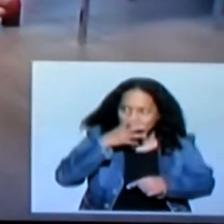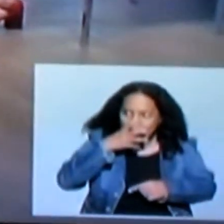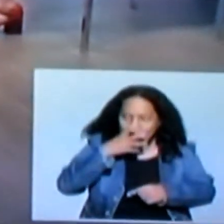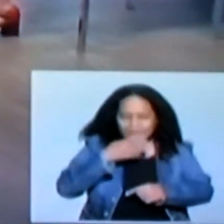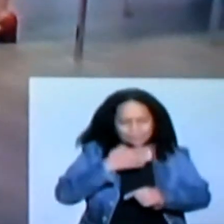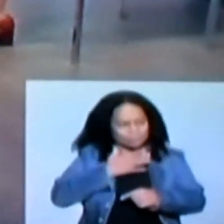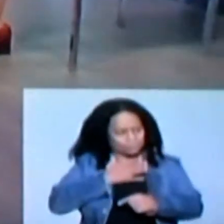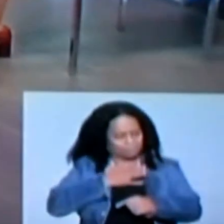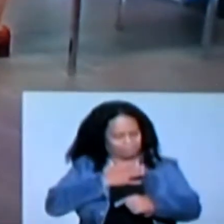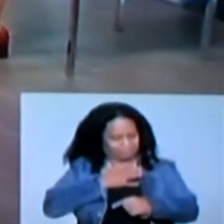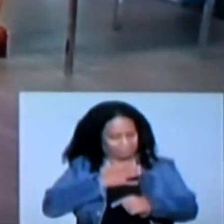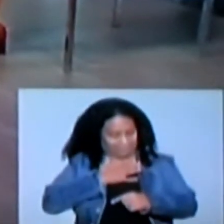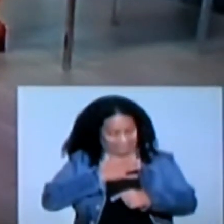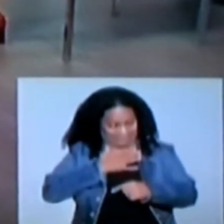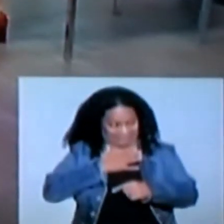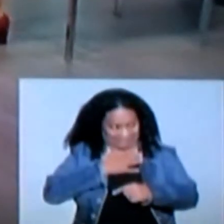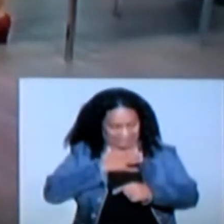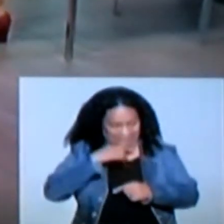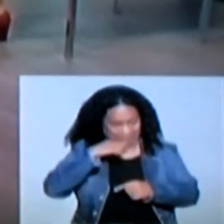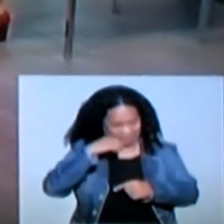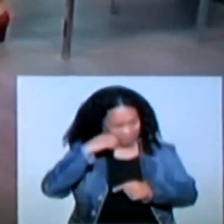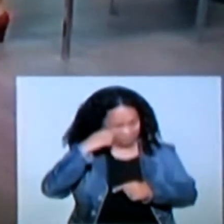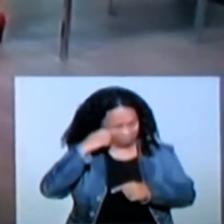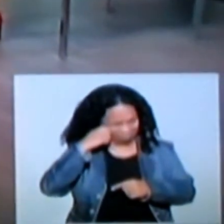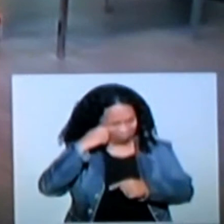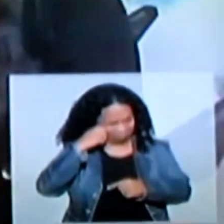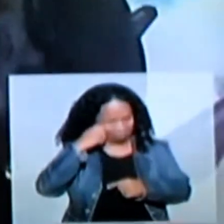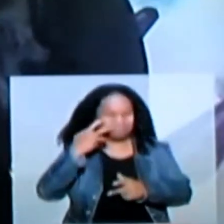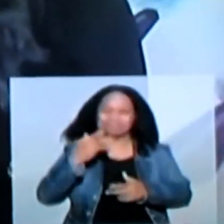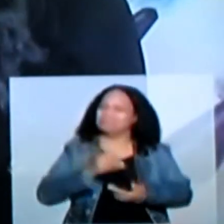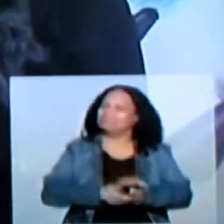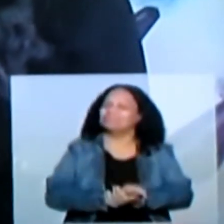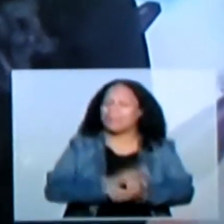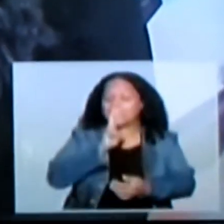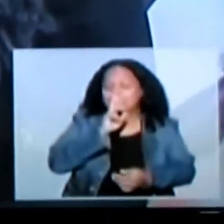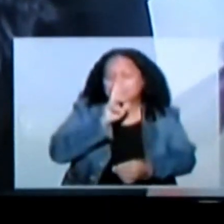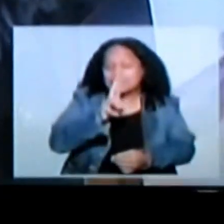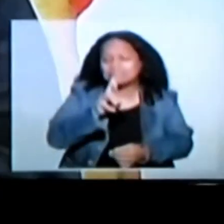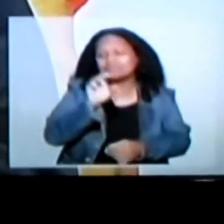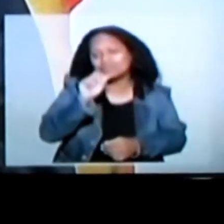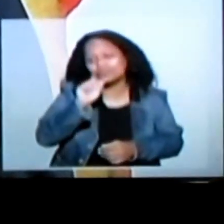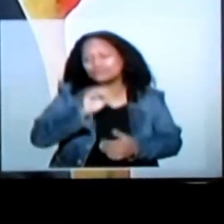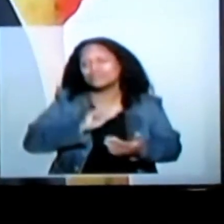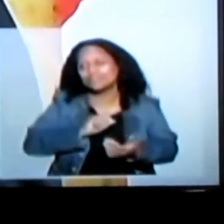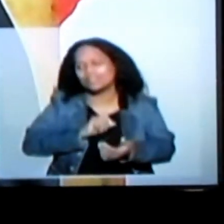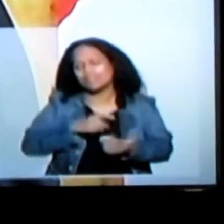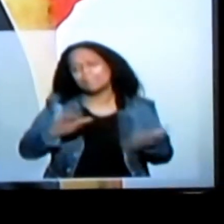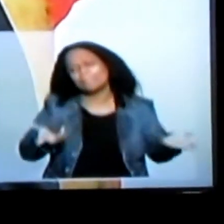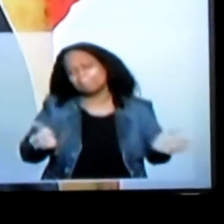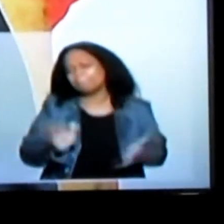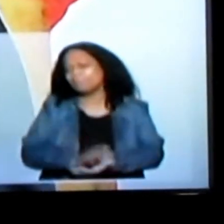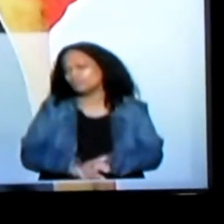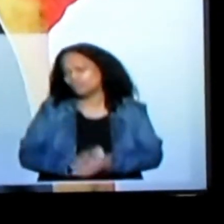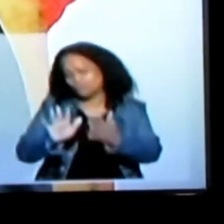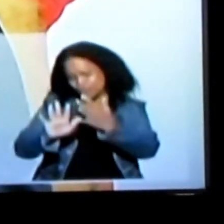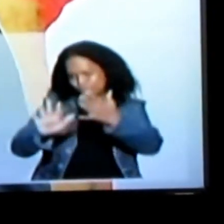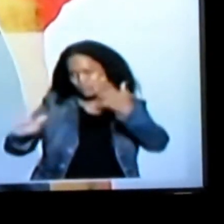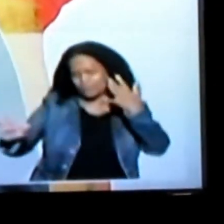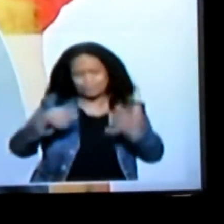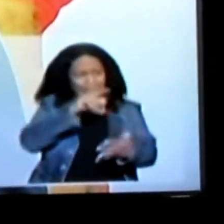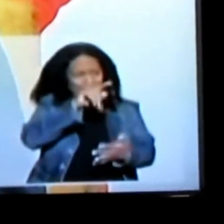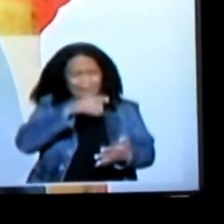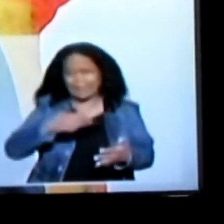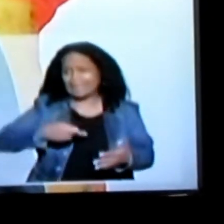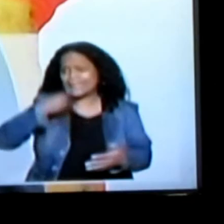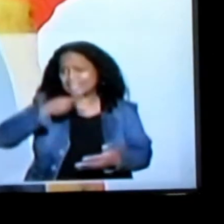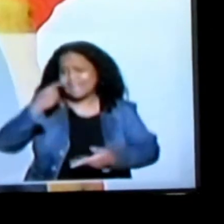comecei a me pensar. O que você fez nessa hora? Qual foi a tua resposta? A minha resposta, na verdade, foi, poxa, gente, vocês estão na fila da